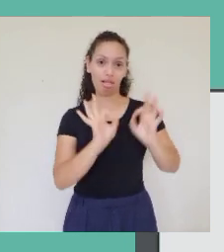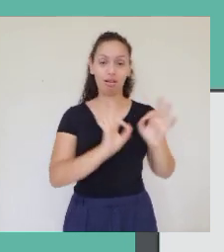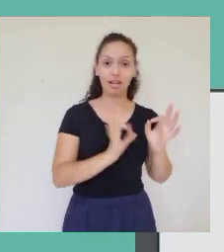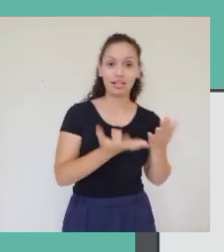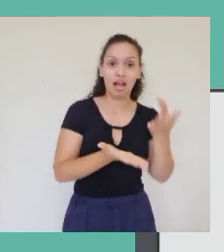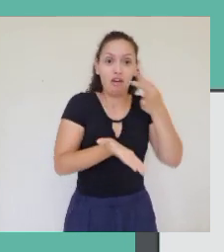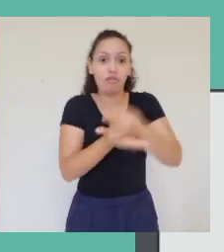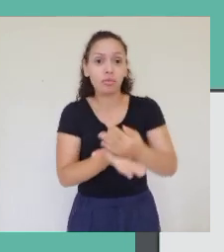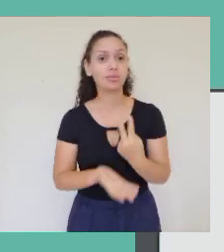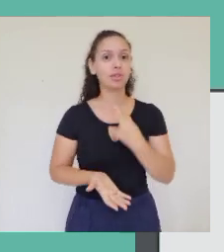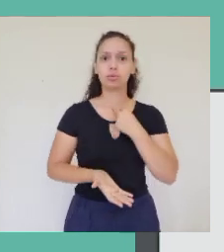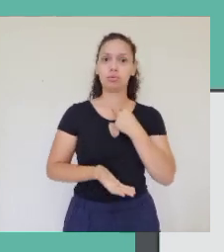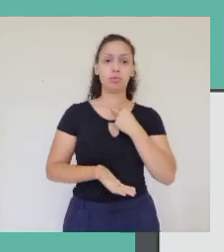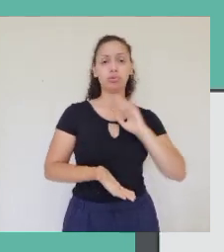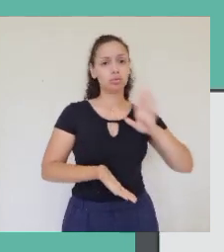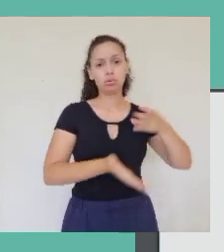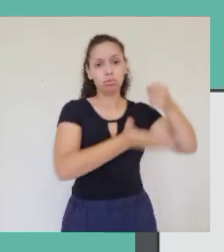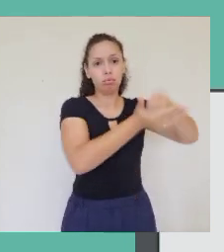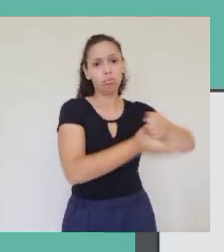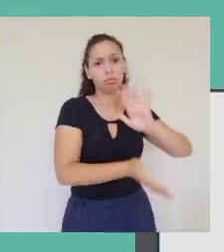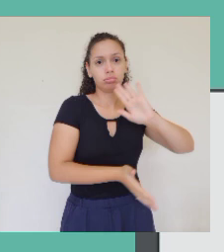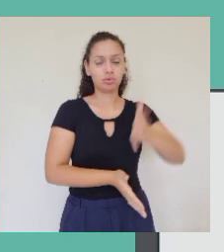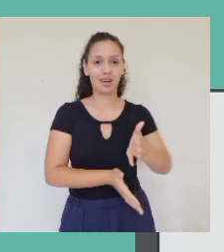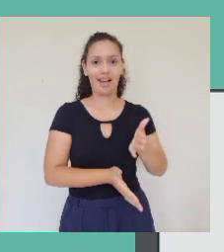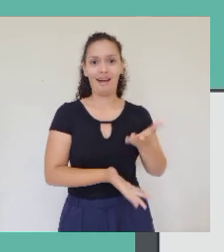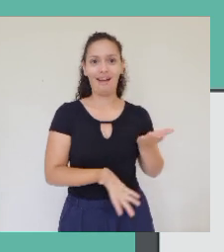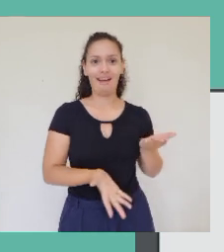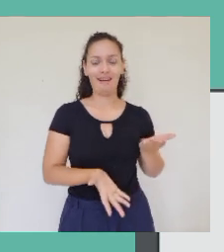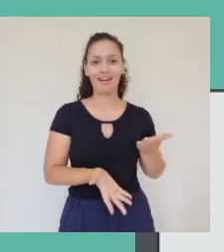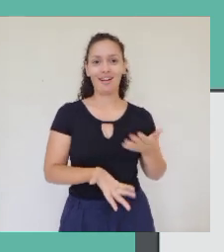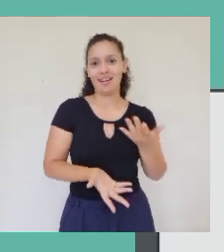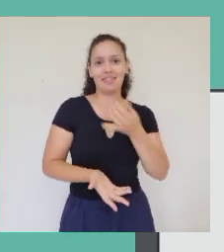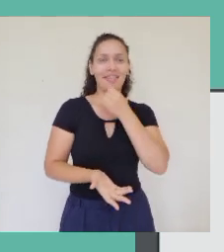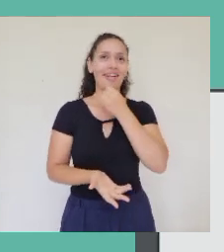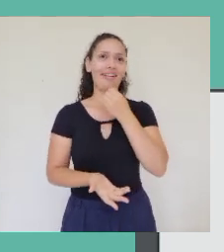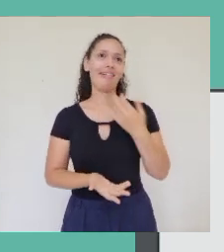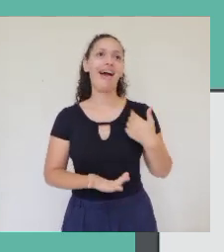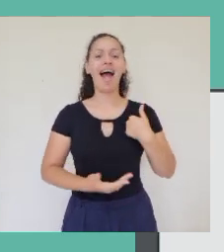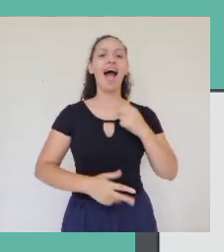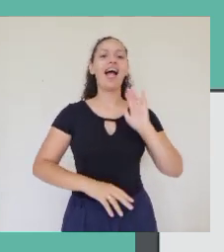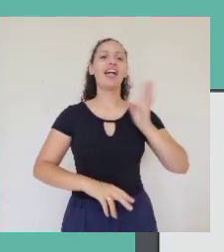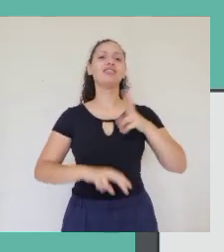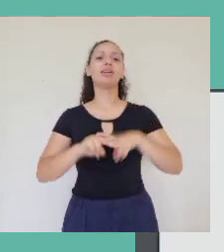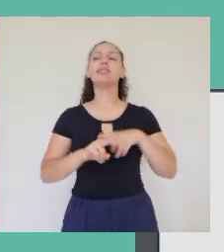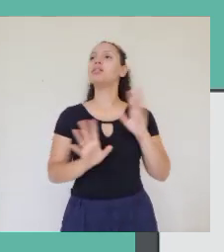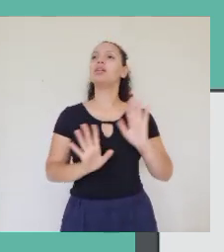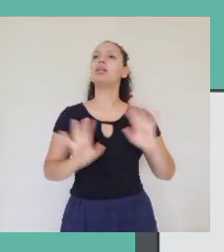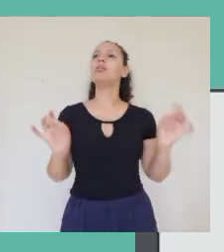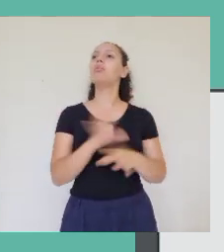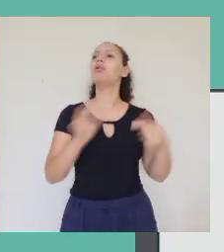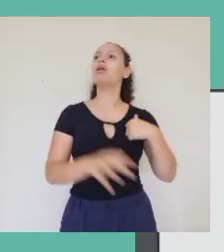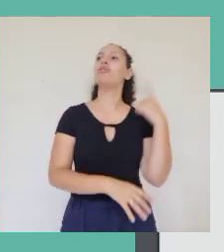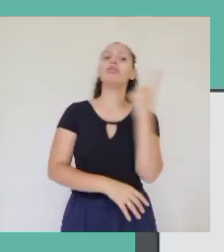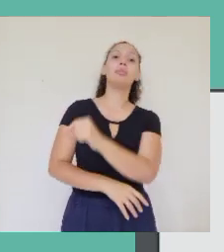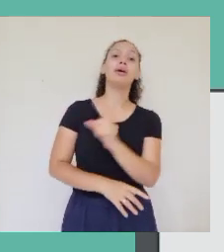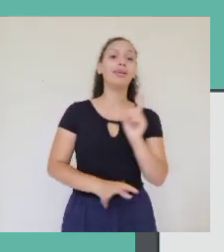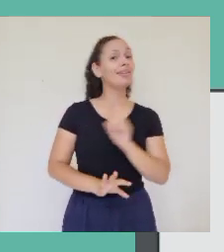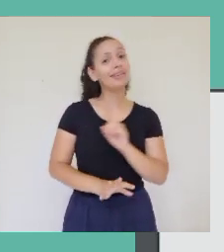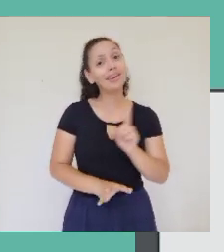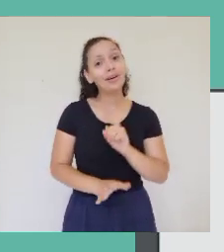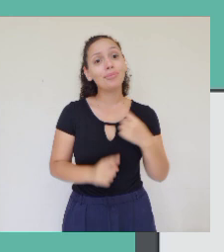né? Ou estar no meio da aula e falar, opa, já deu meia hora aqui, já fiquei muito tempo sentado, vou embora. Não tem como, a gente não modifica